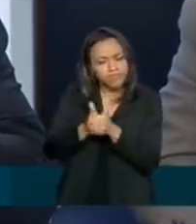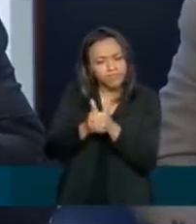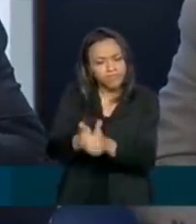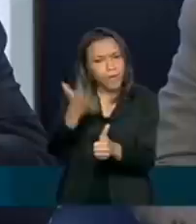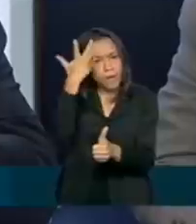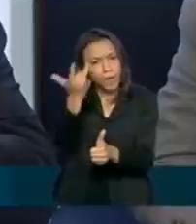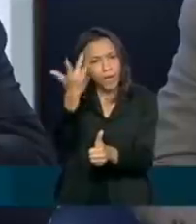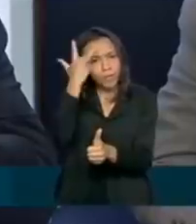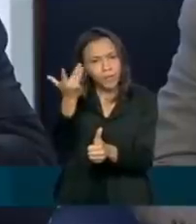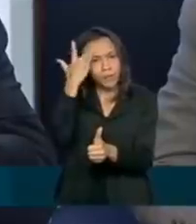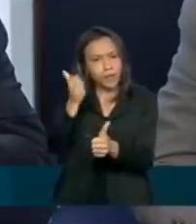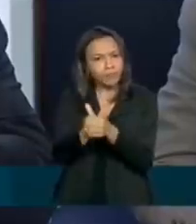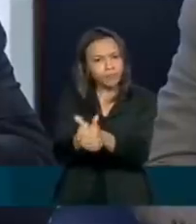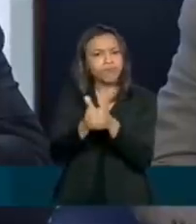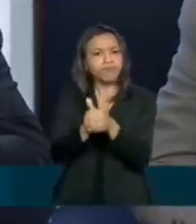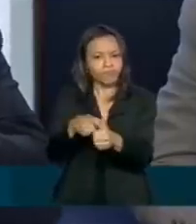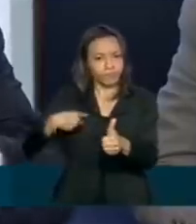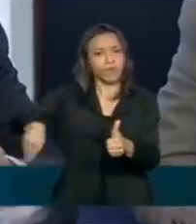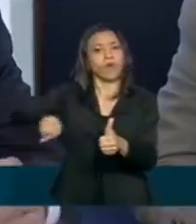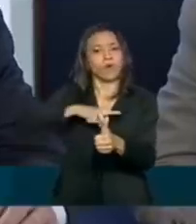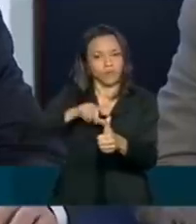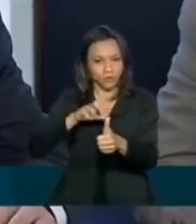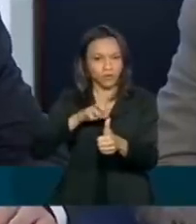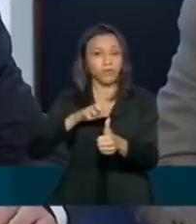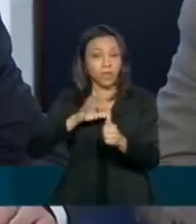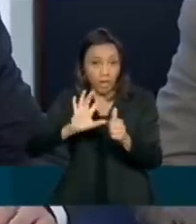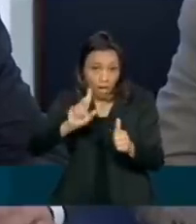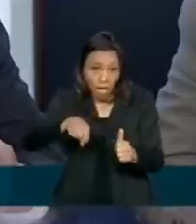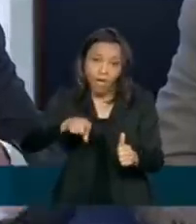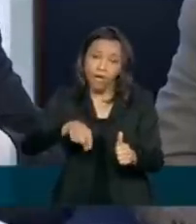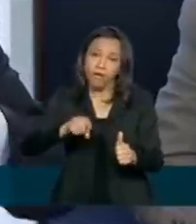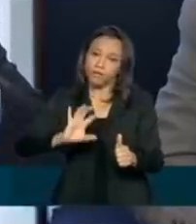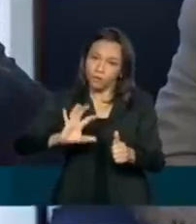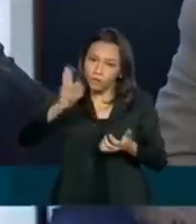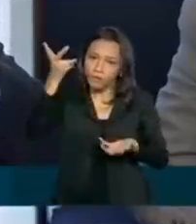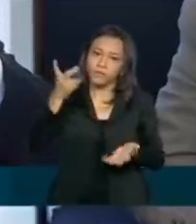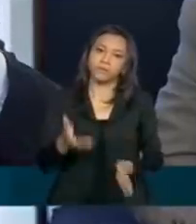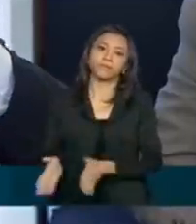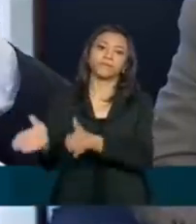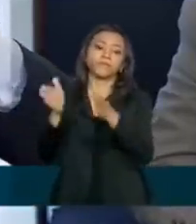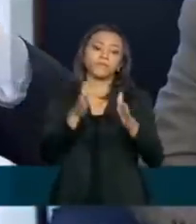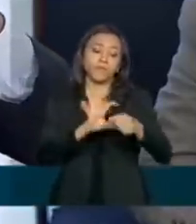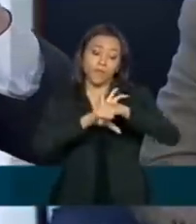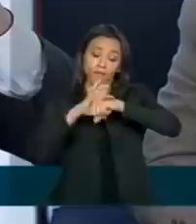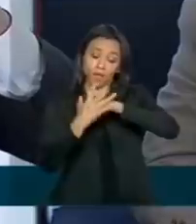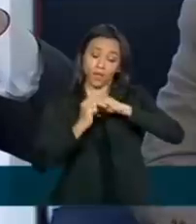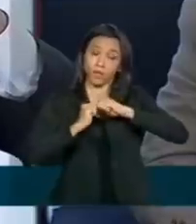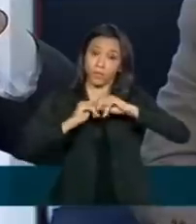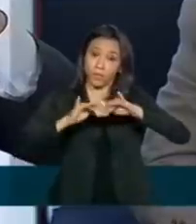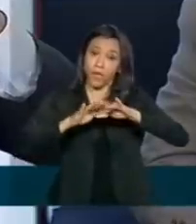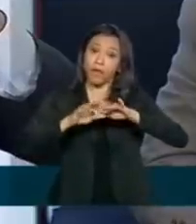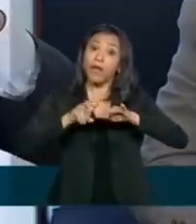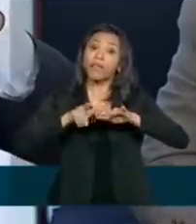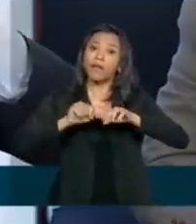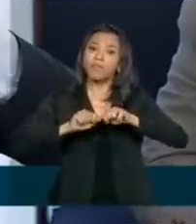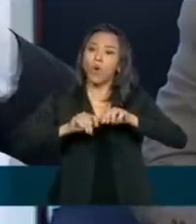Então, eu posso afiançar aos senhores que é assim que está acontecendo. A pandemia ela vai se espraiando.